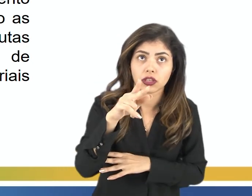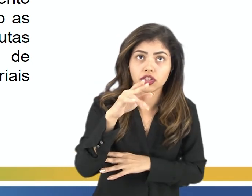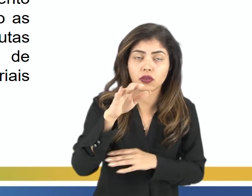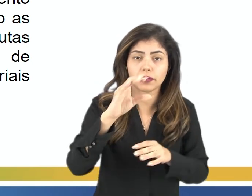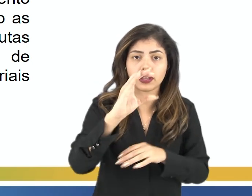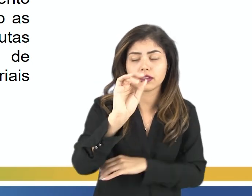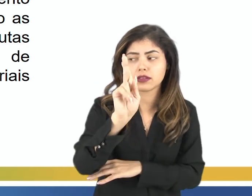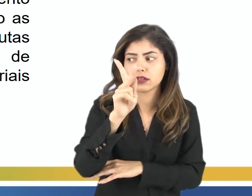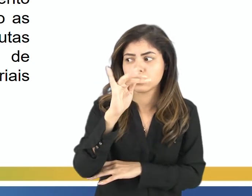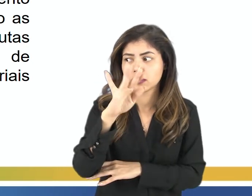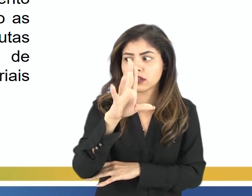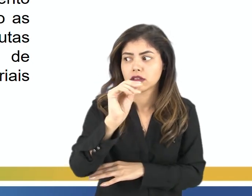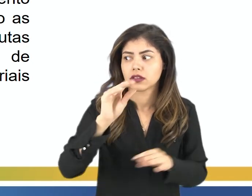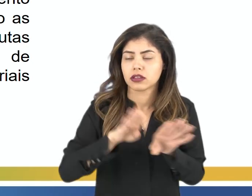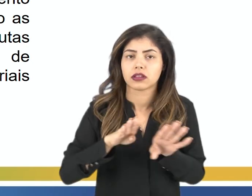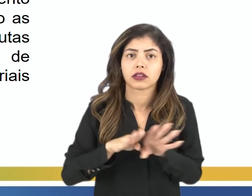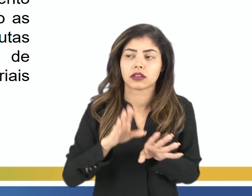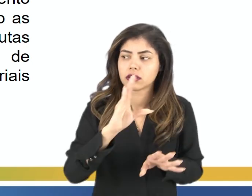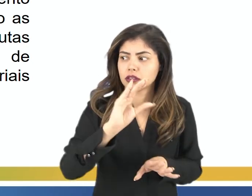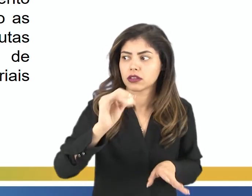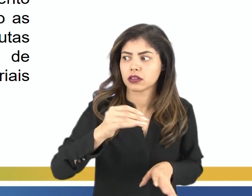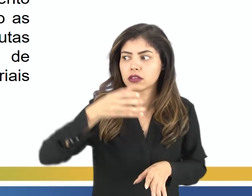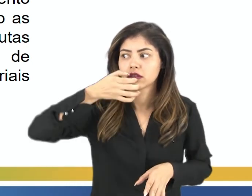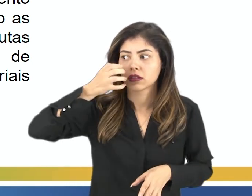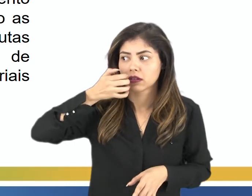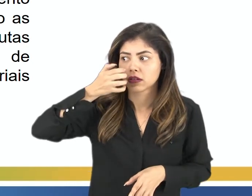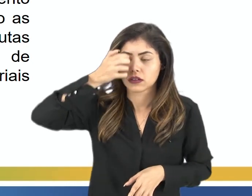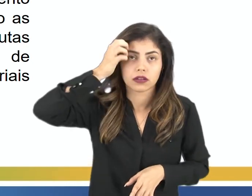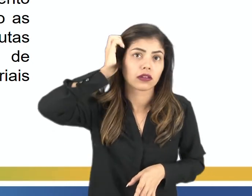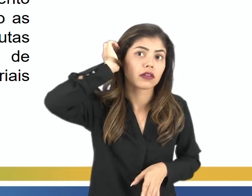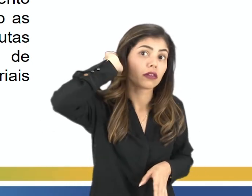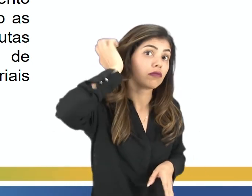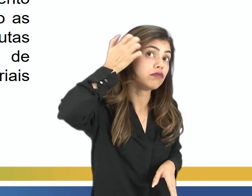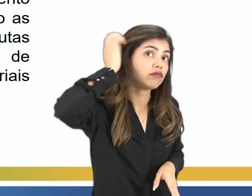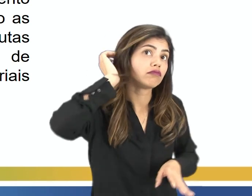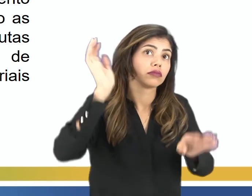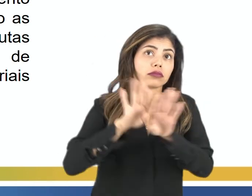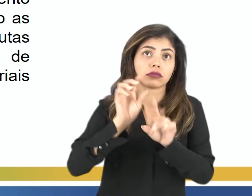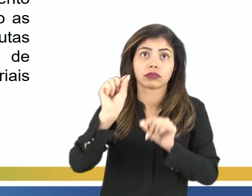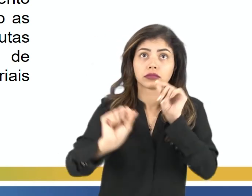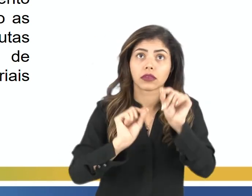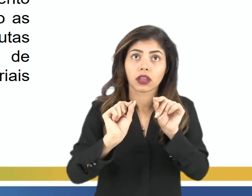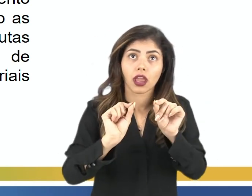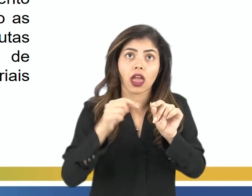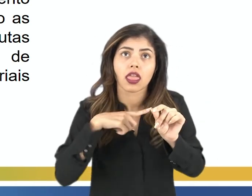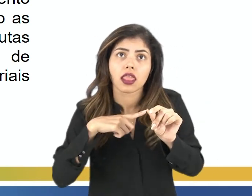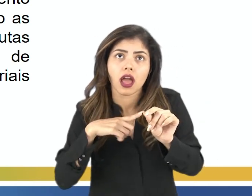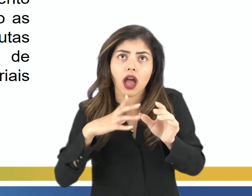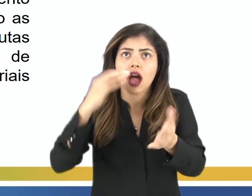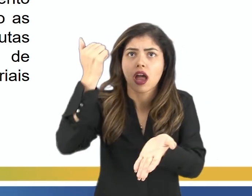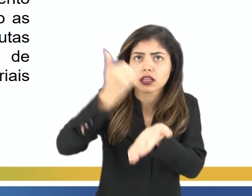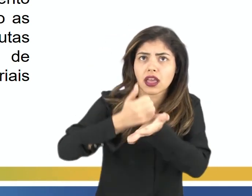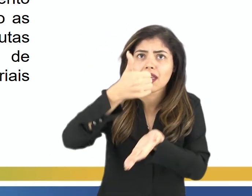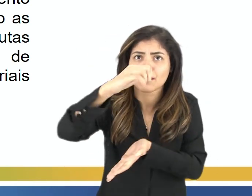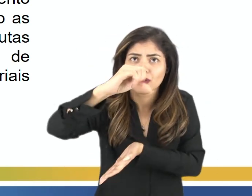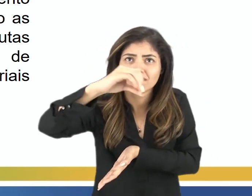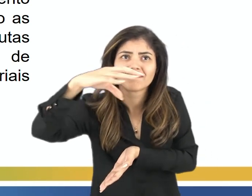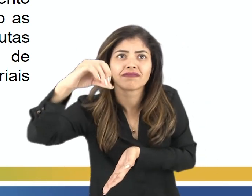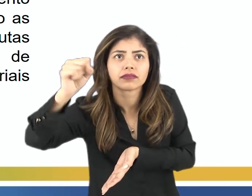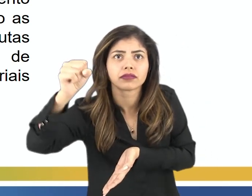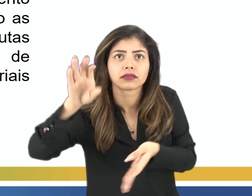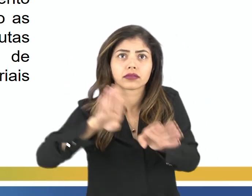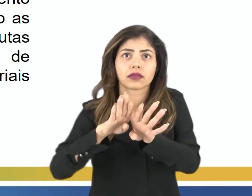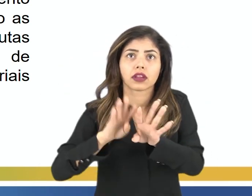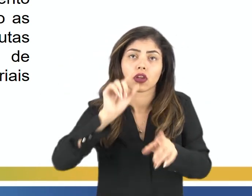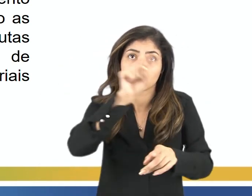em 1988, defendia a integridade da floresta amazônica e a regularização da situação fundiária das populações remanescentes